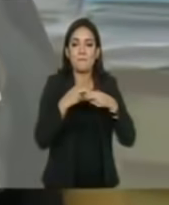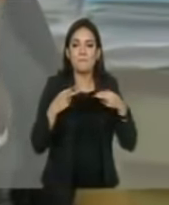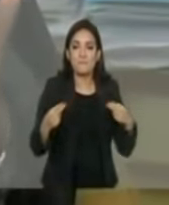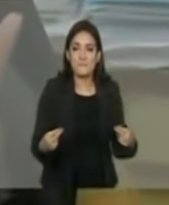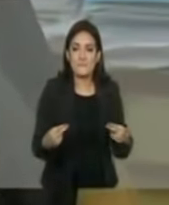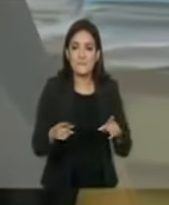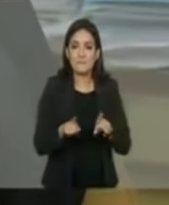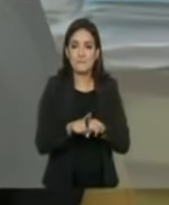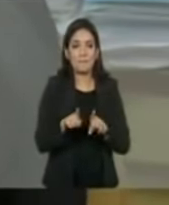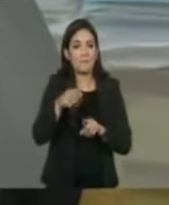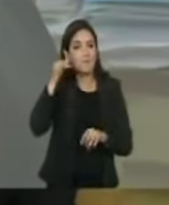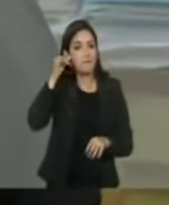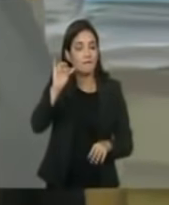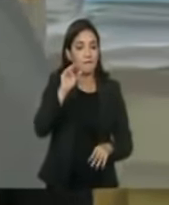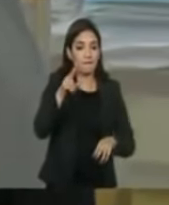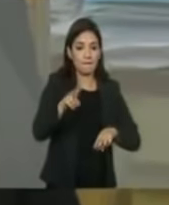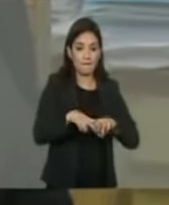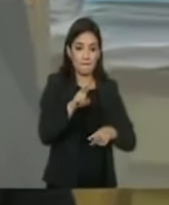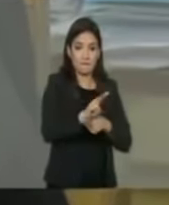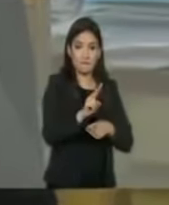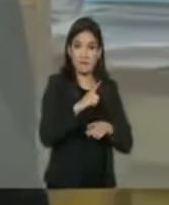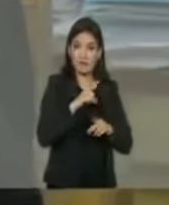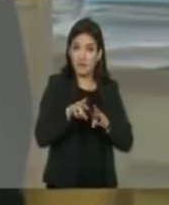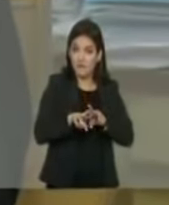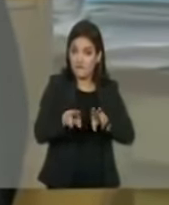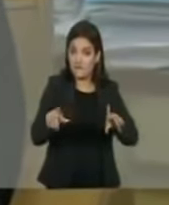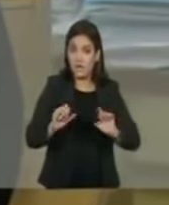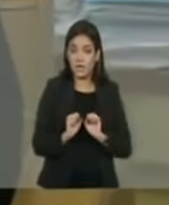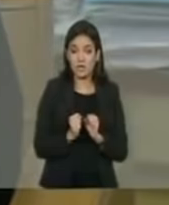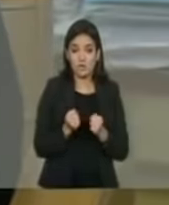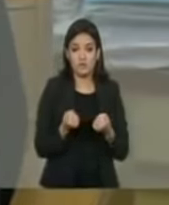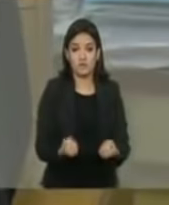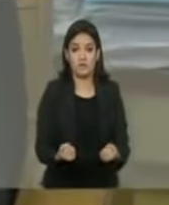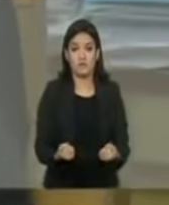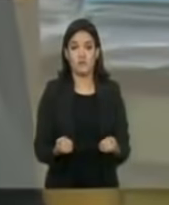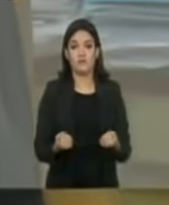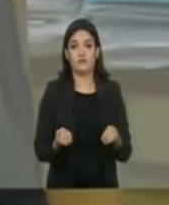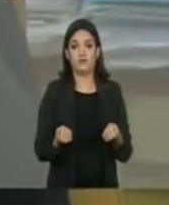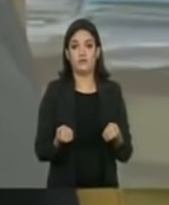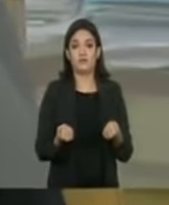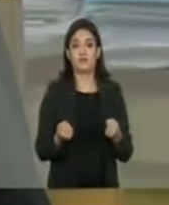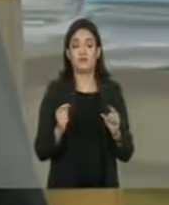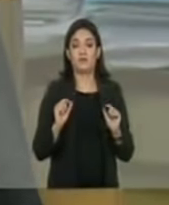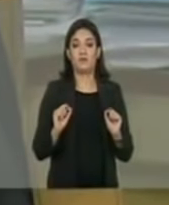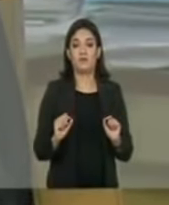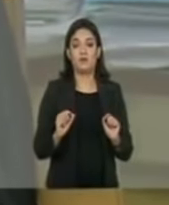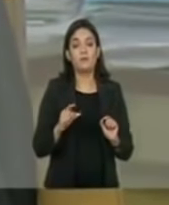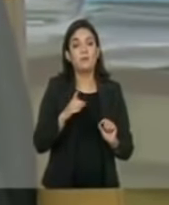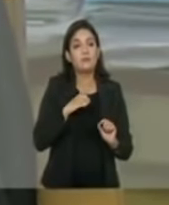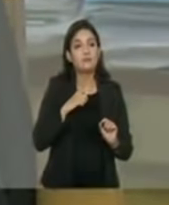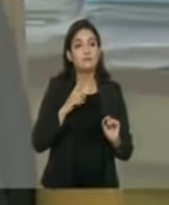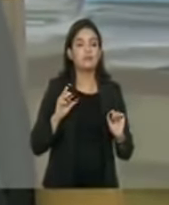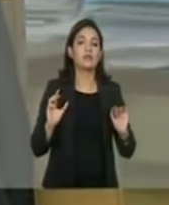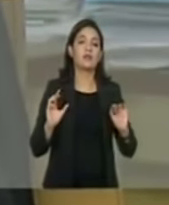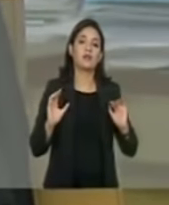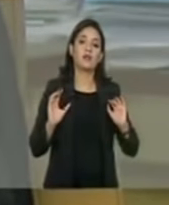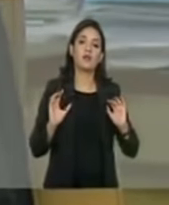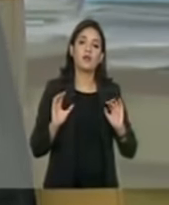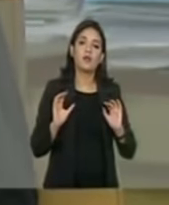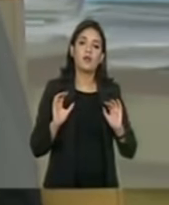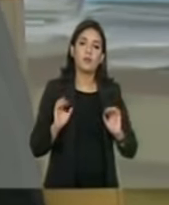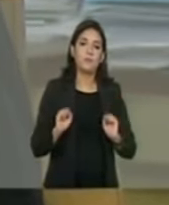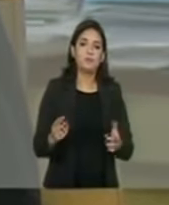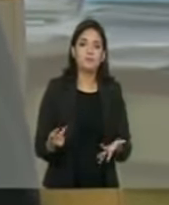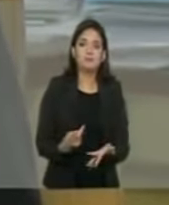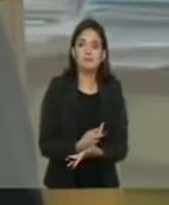uma série de esforços esses esforços sim tem a ver com eventual redução e das pressões